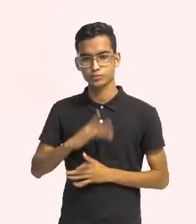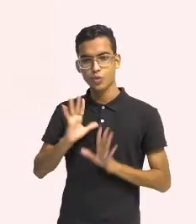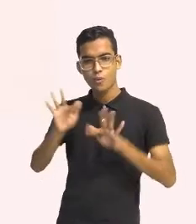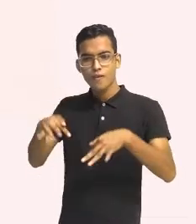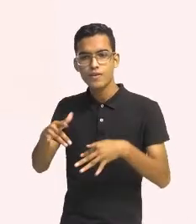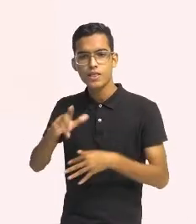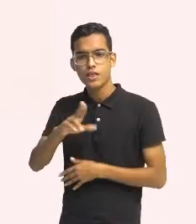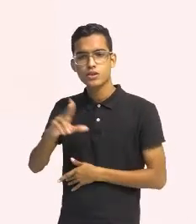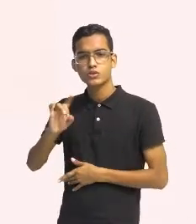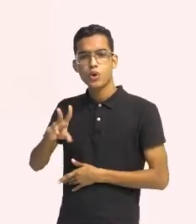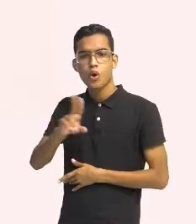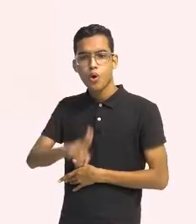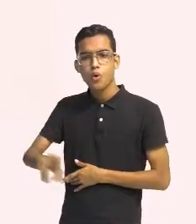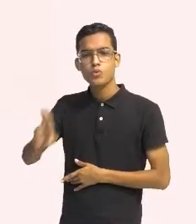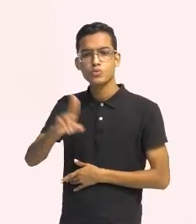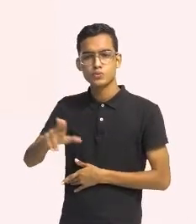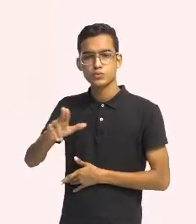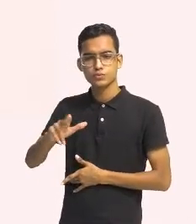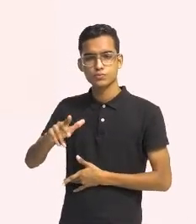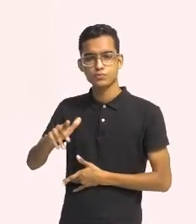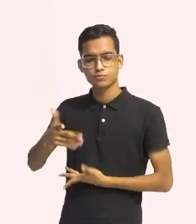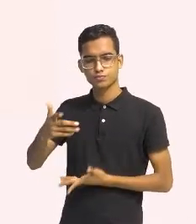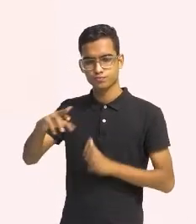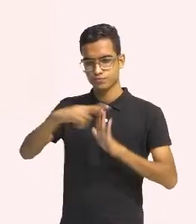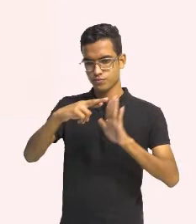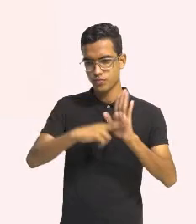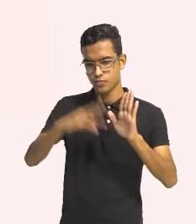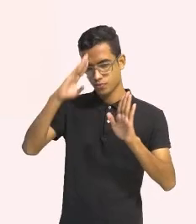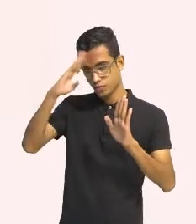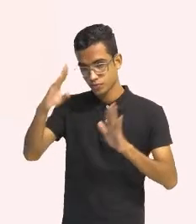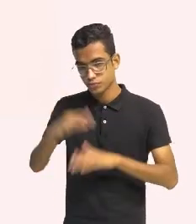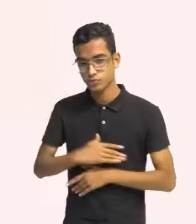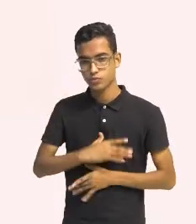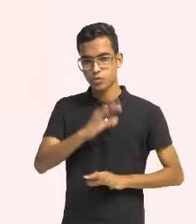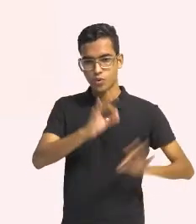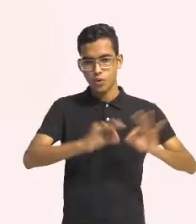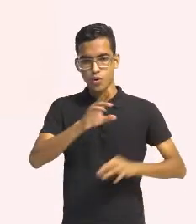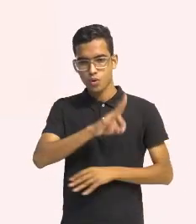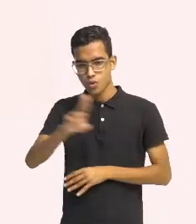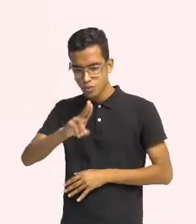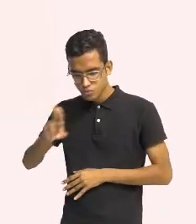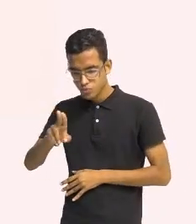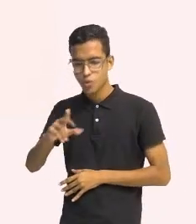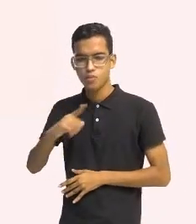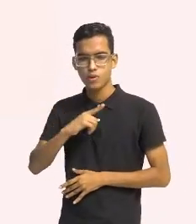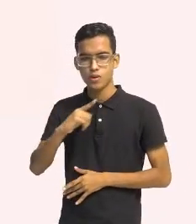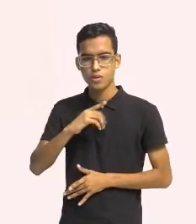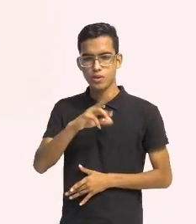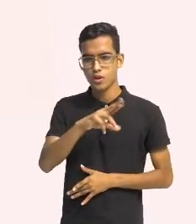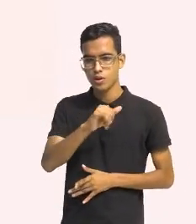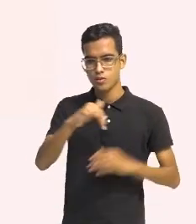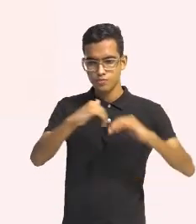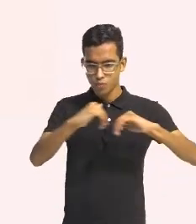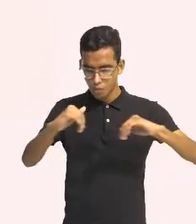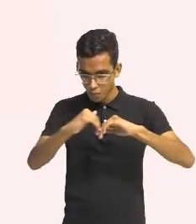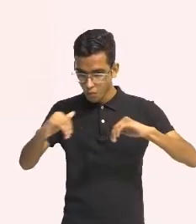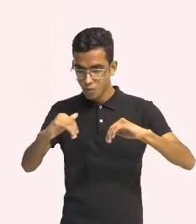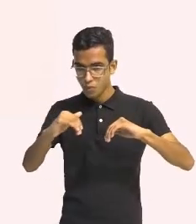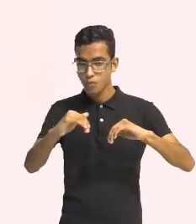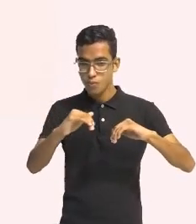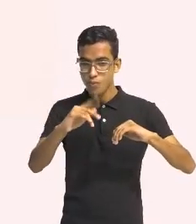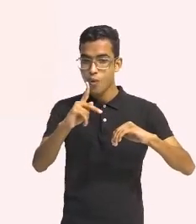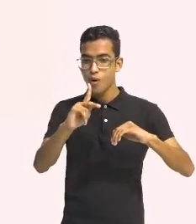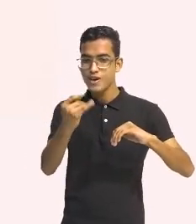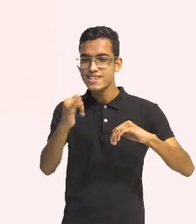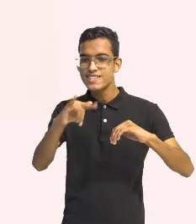é a regra da cadeia principal. Posições e nomes das ramificações separados por hífen,